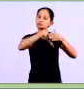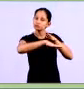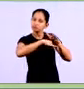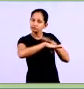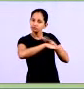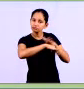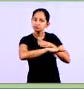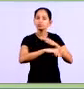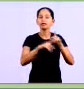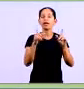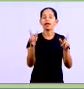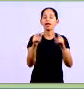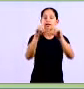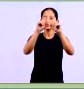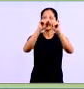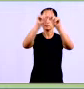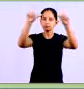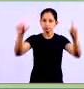Nesse caso,